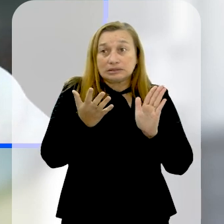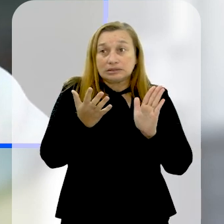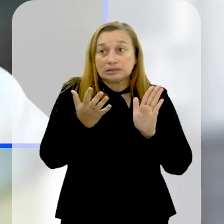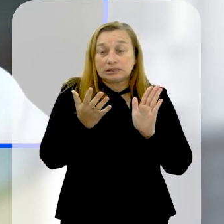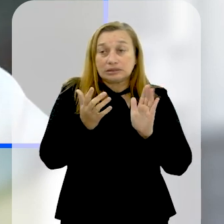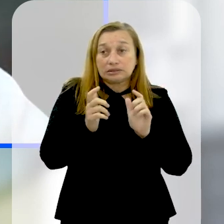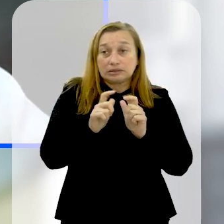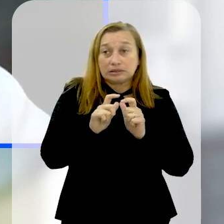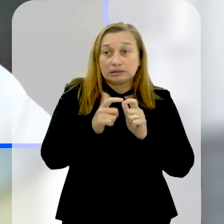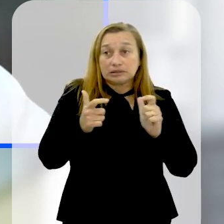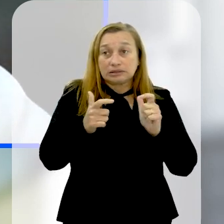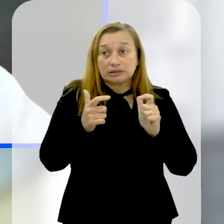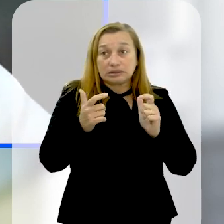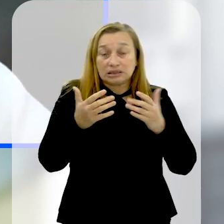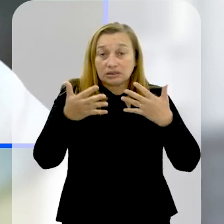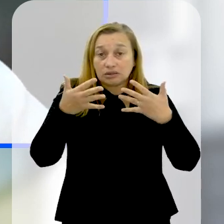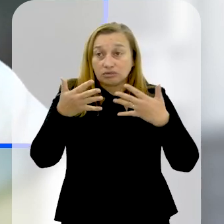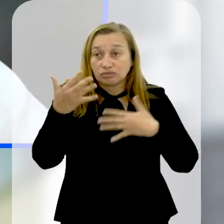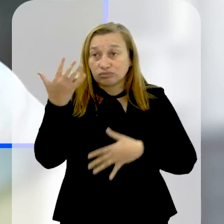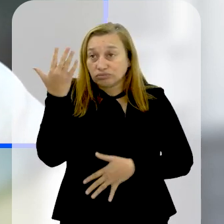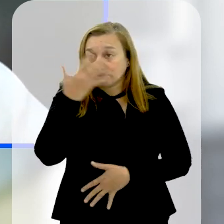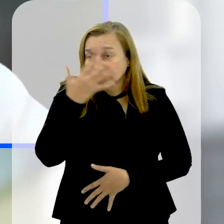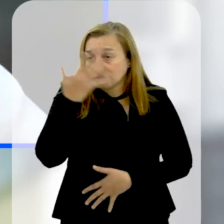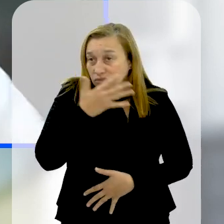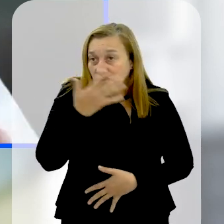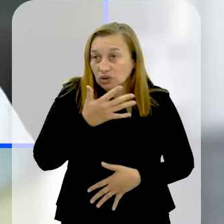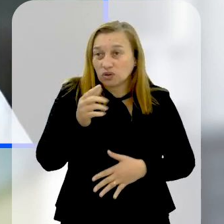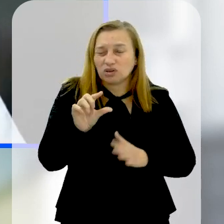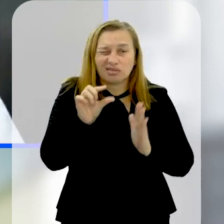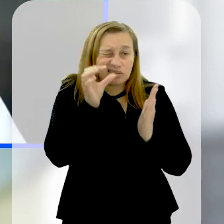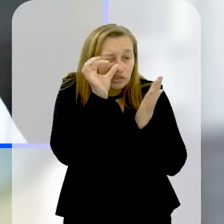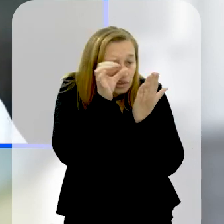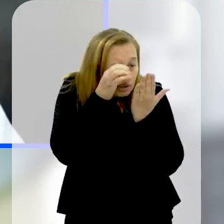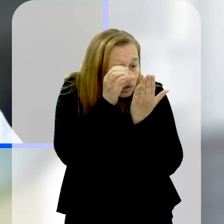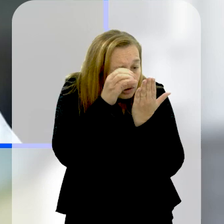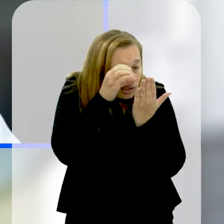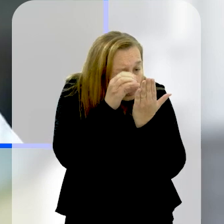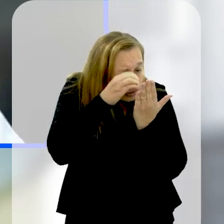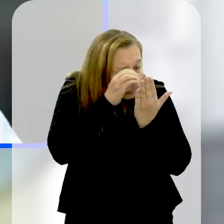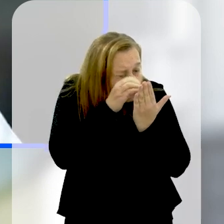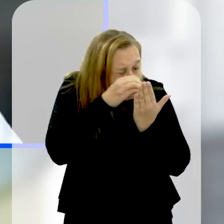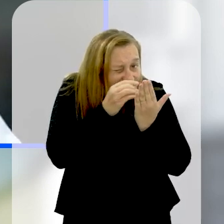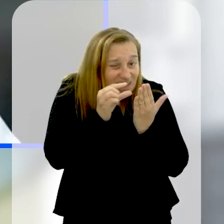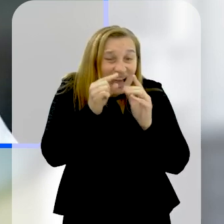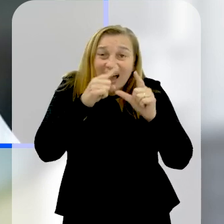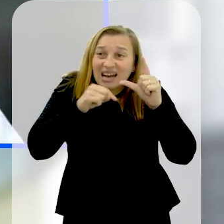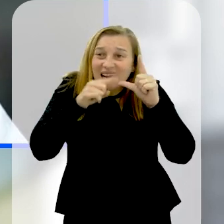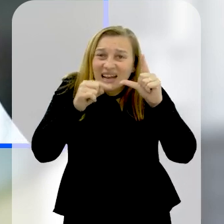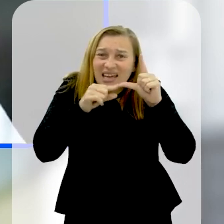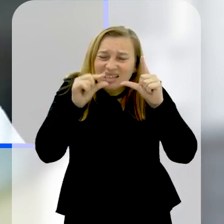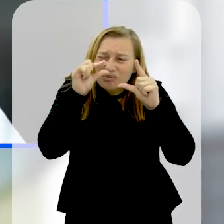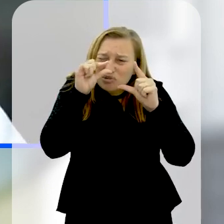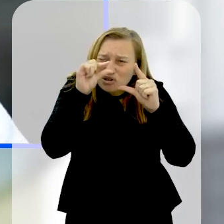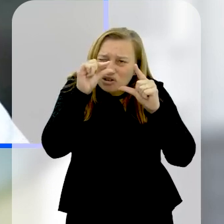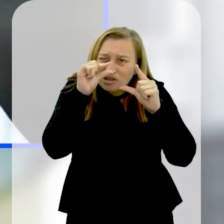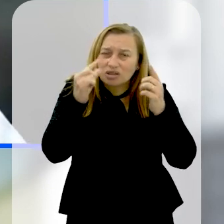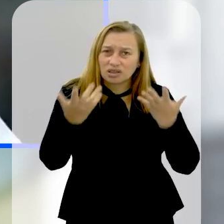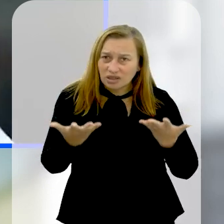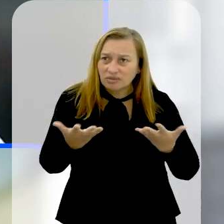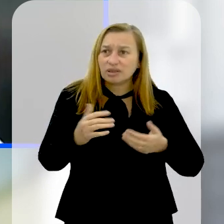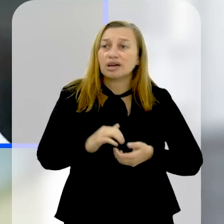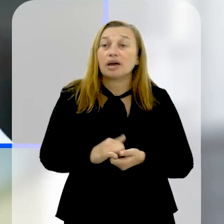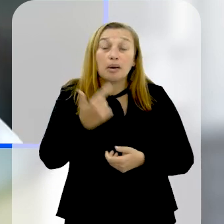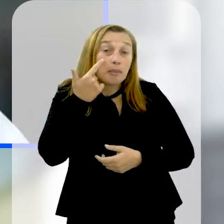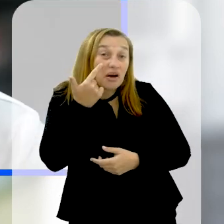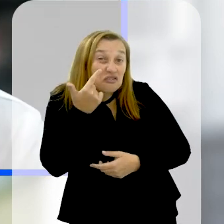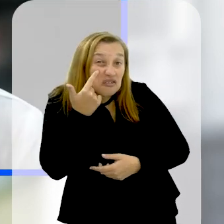dizer, aumentada nessa visibilidade de botar aquela lupinha, não sei se vocês já viram. A lupinha com alto em